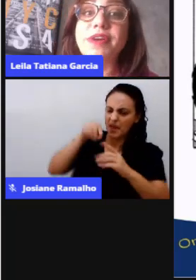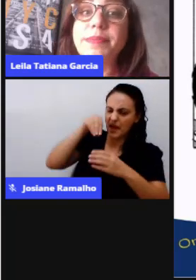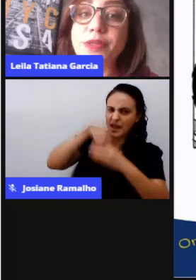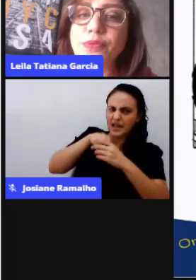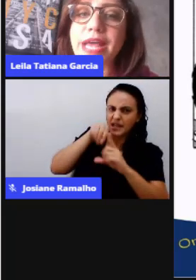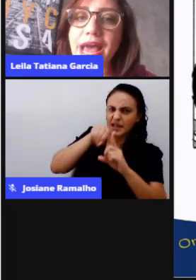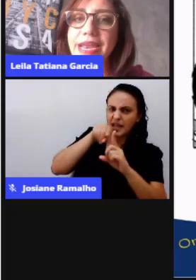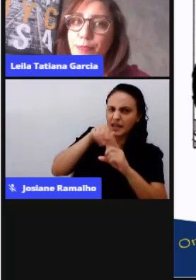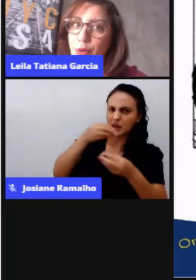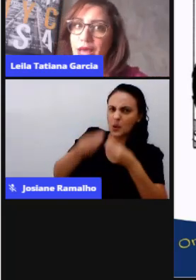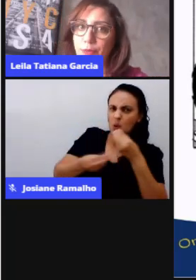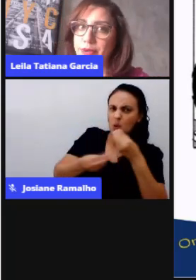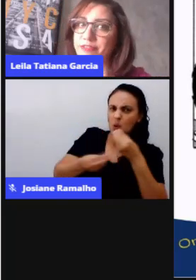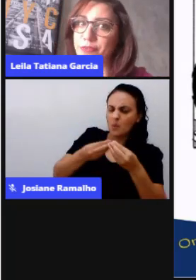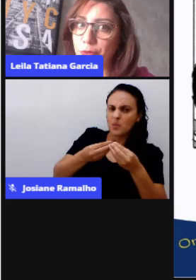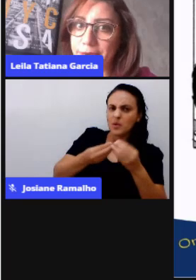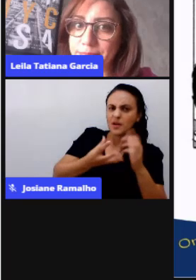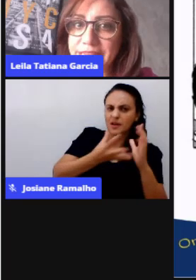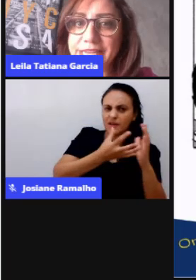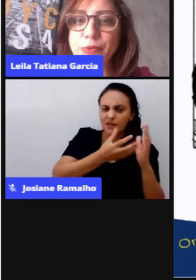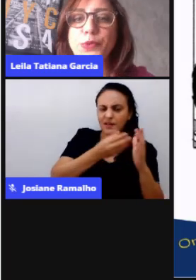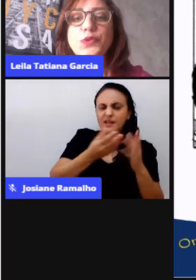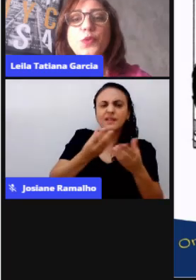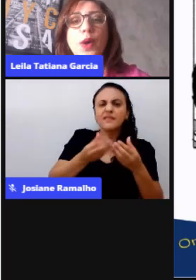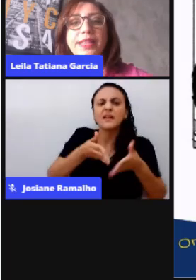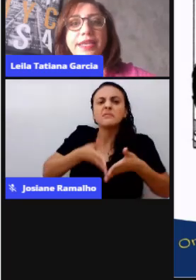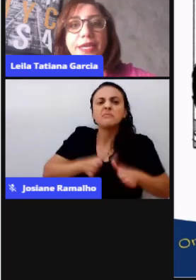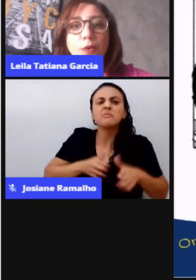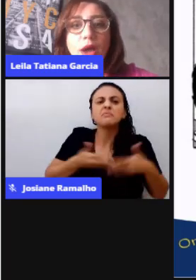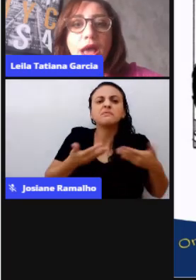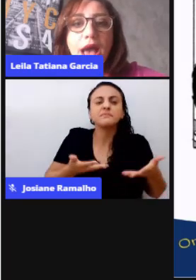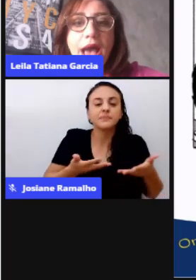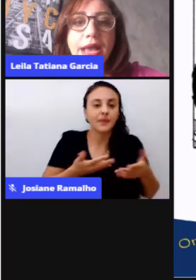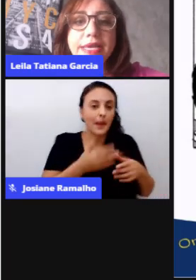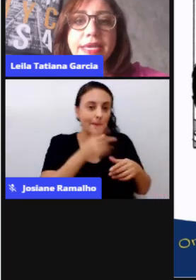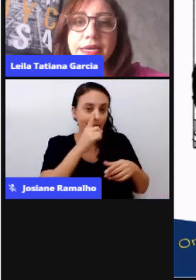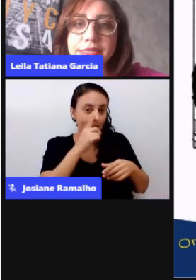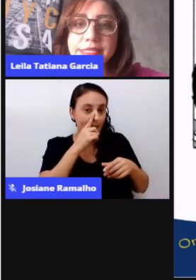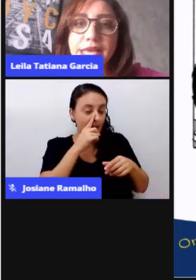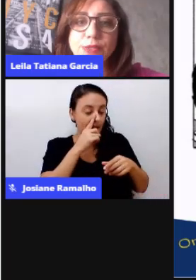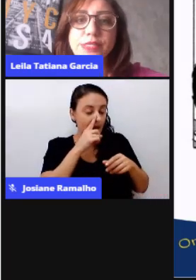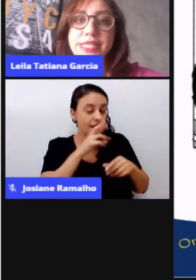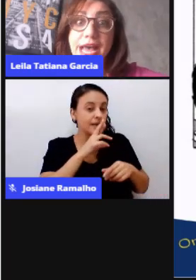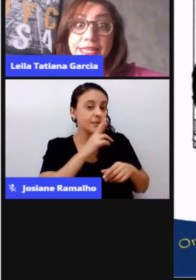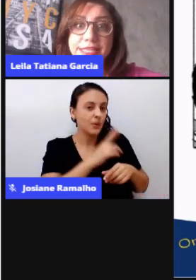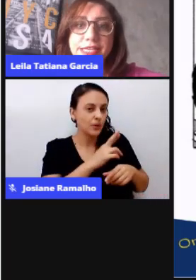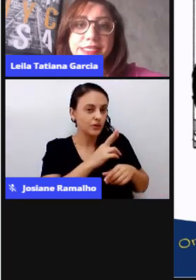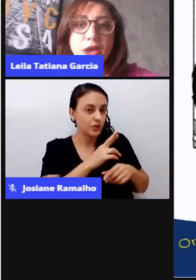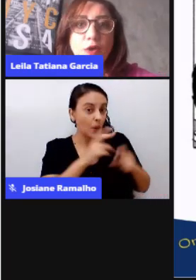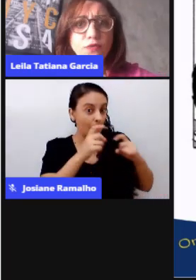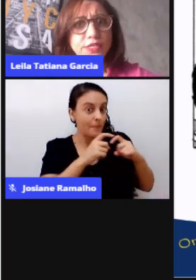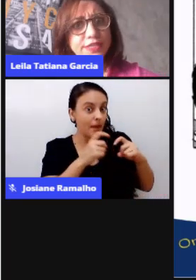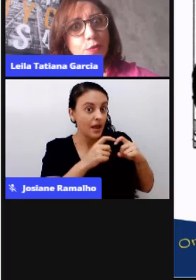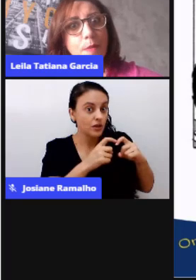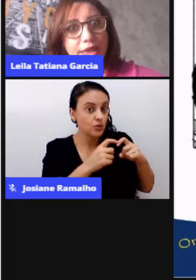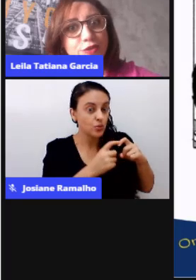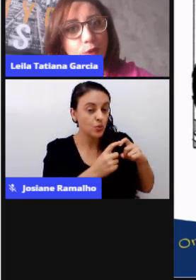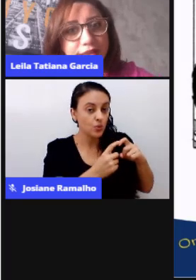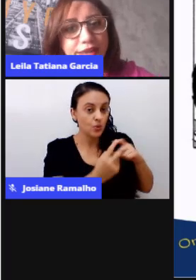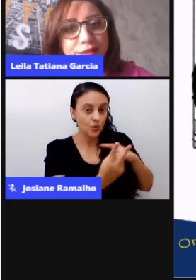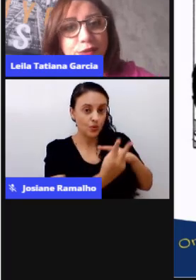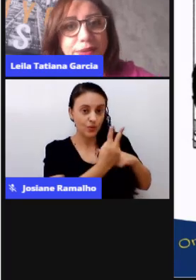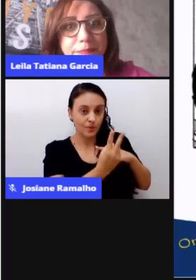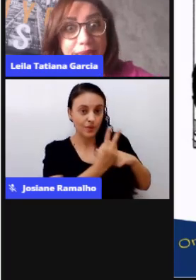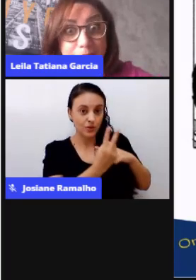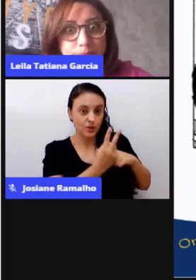o médico vai me ajudar a empurrá-lo para fora. E no último quadrinho, a criança assustada diz, você tem um